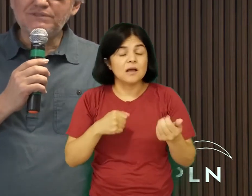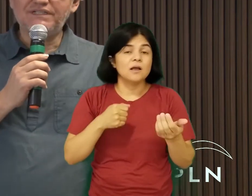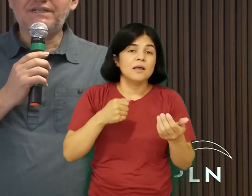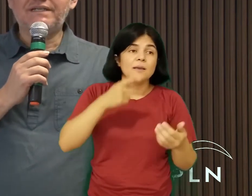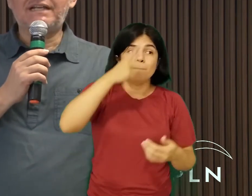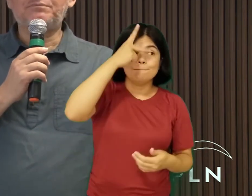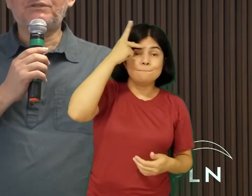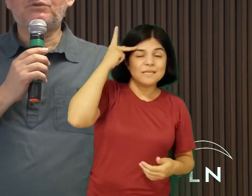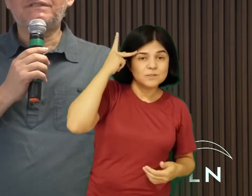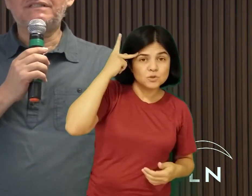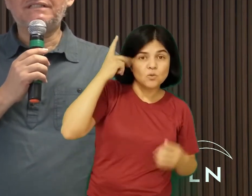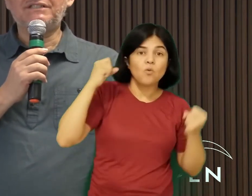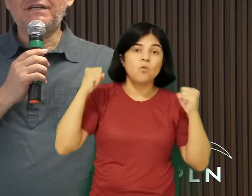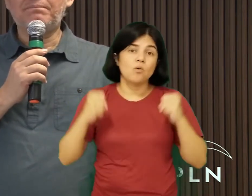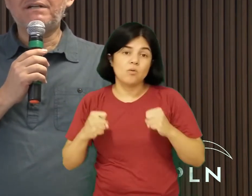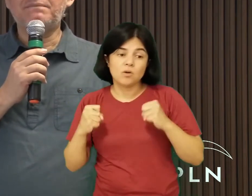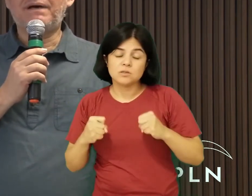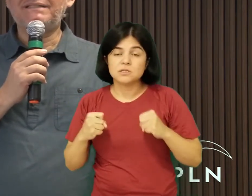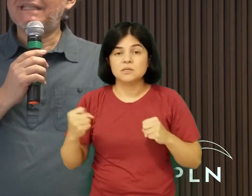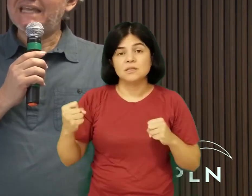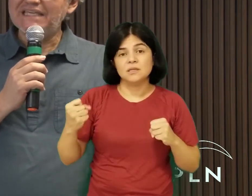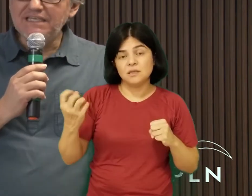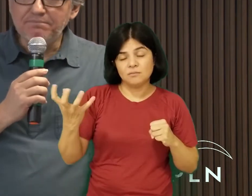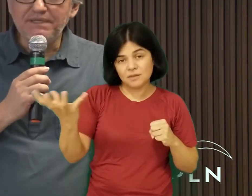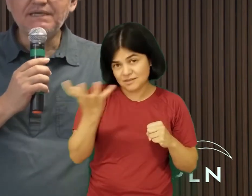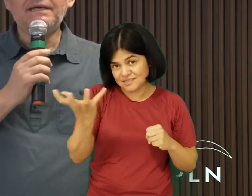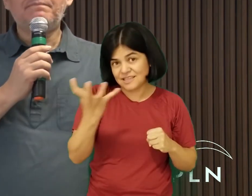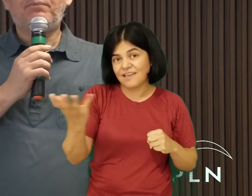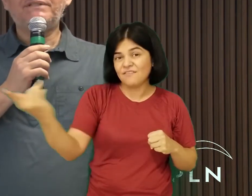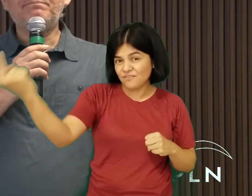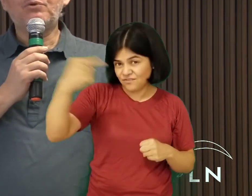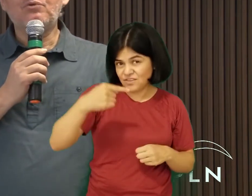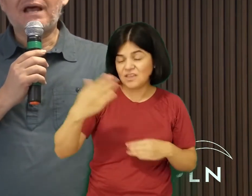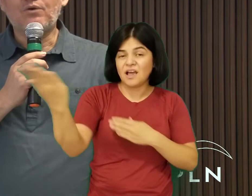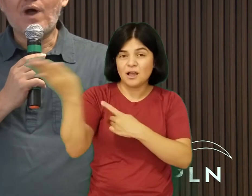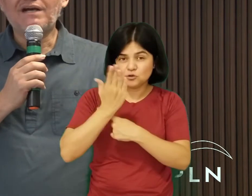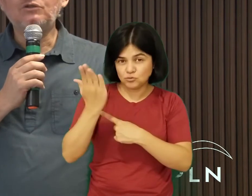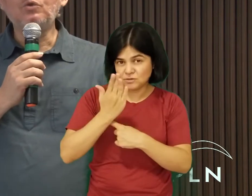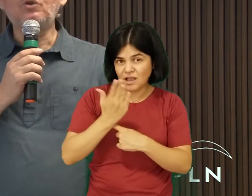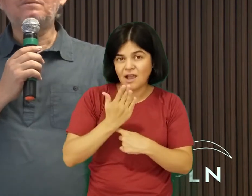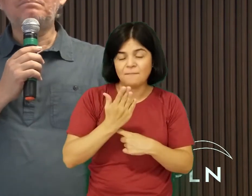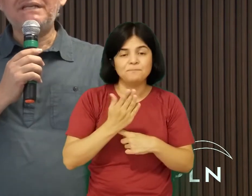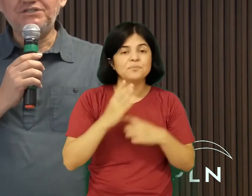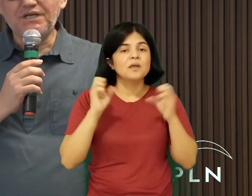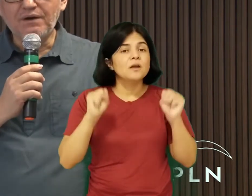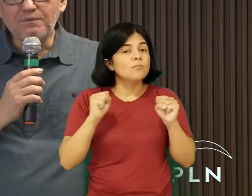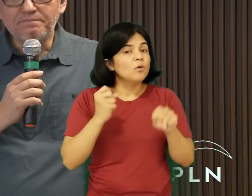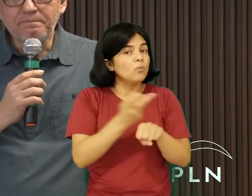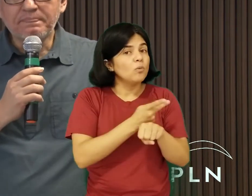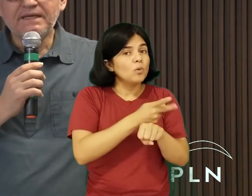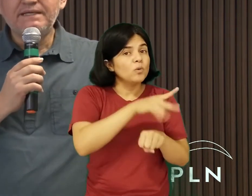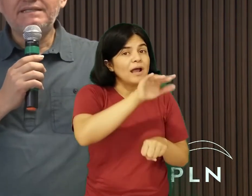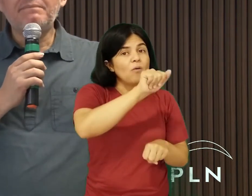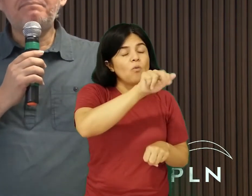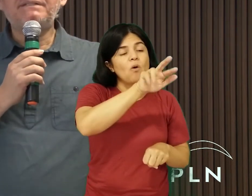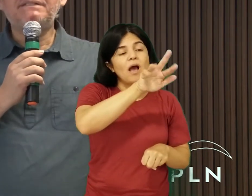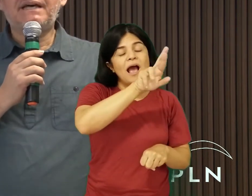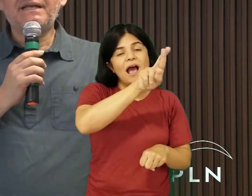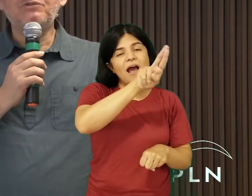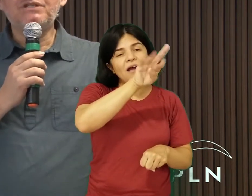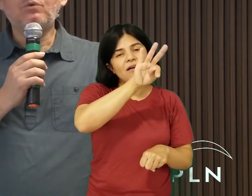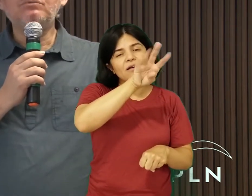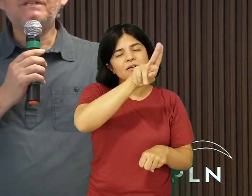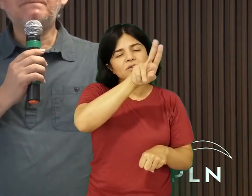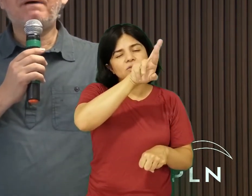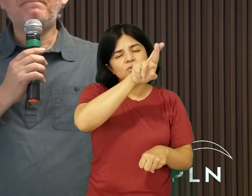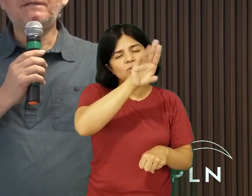humano, ou seja, aquelas pessoas que desejarem participar da equipe, podem procurar o Arthur Bringel, e também